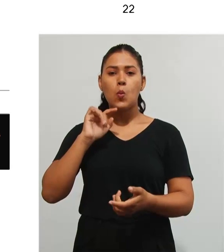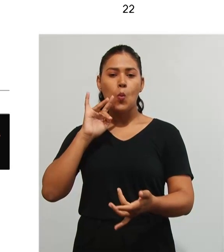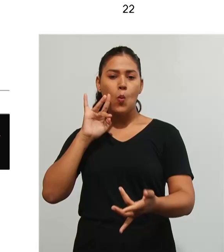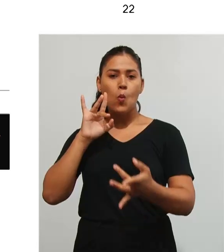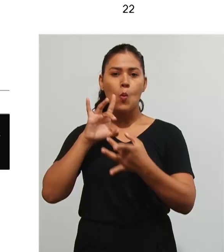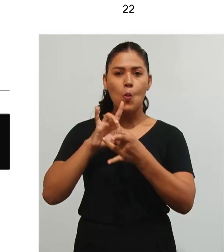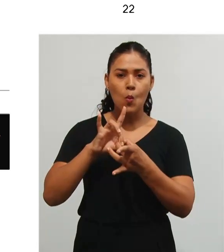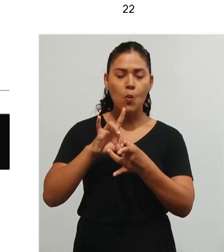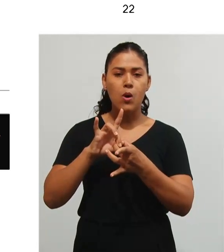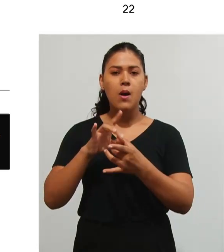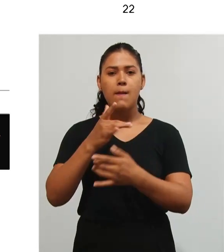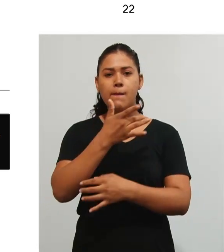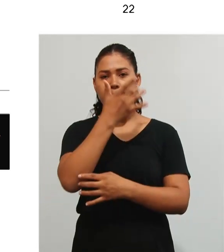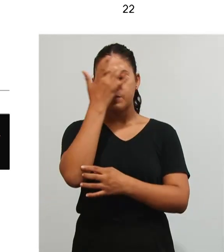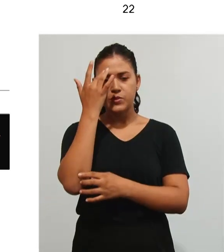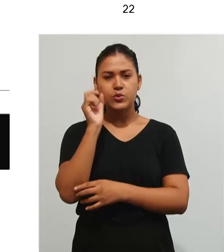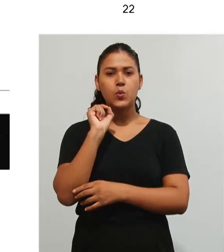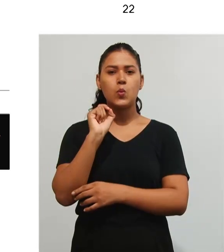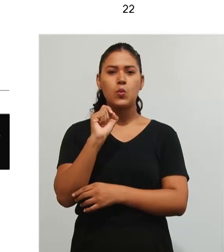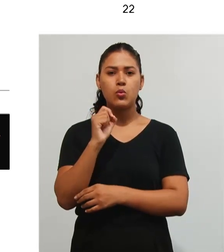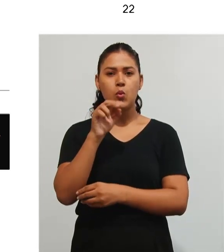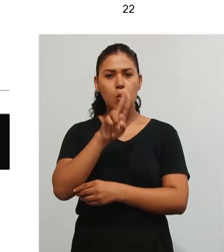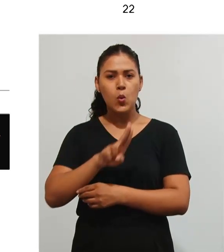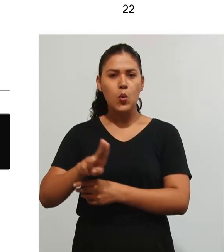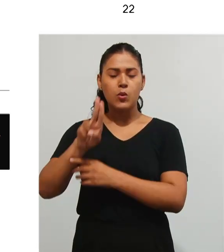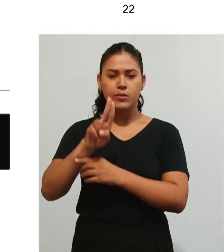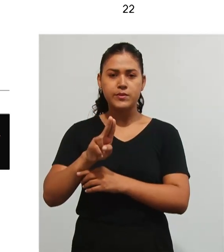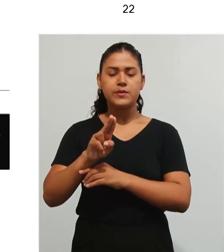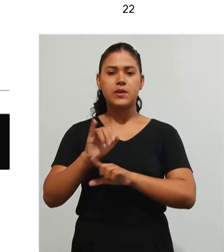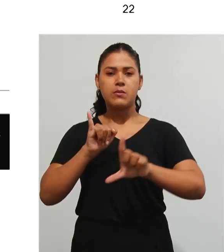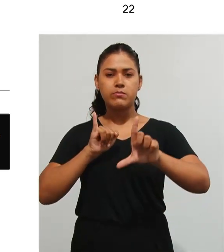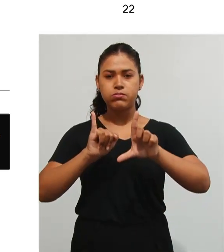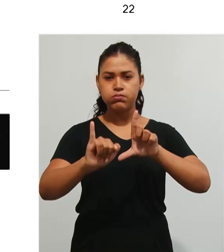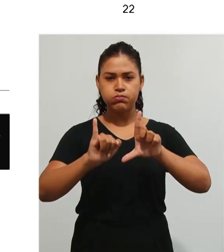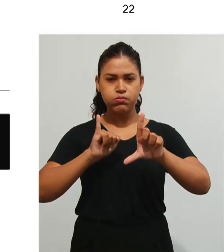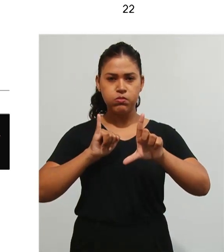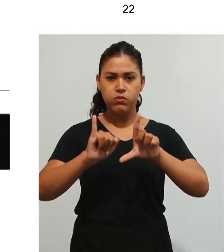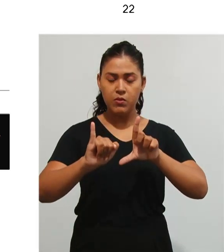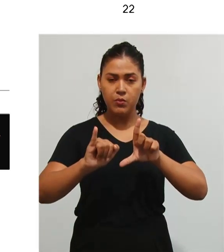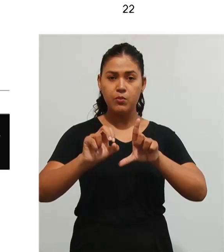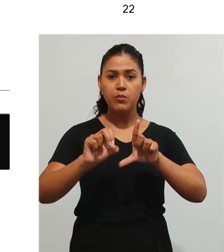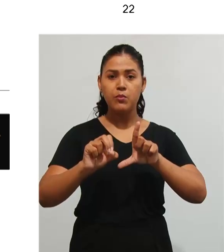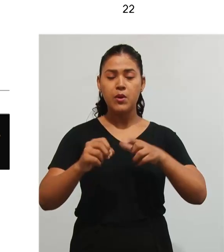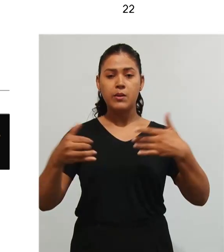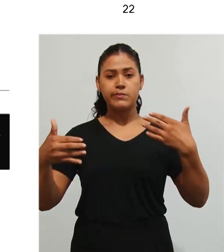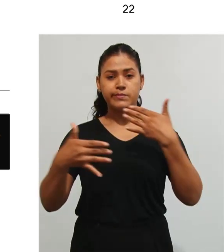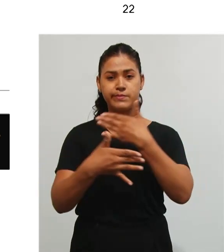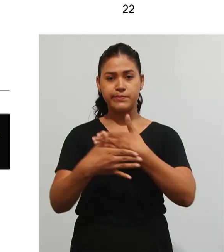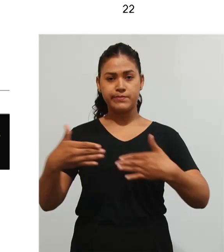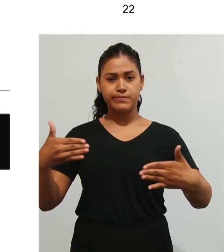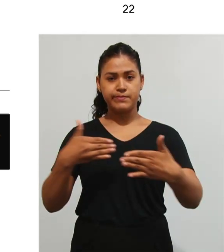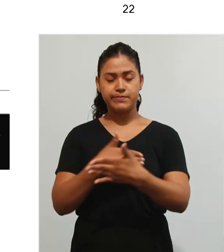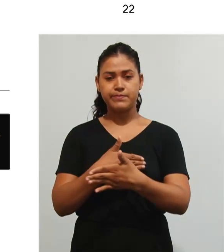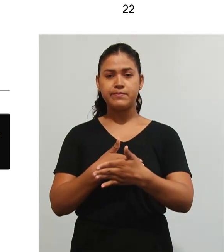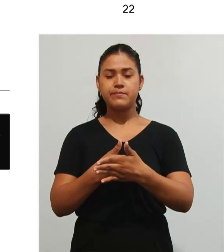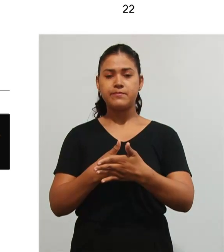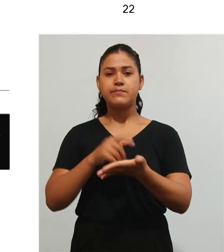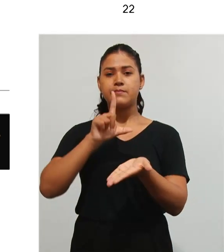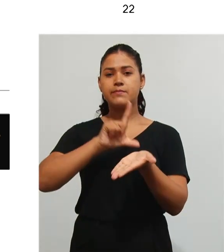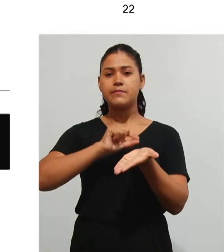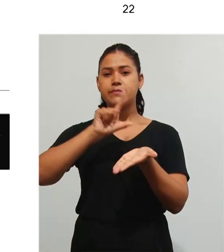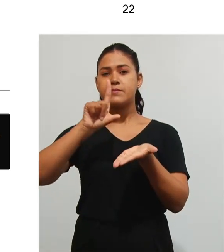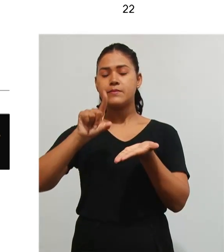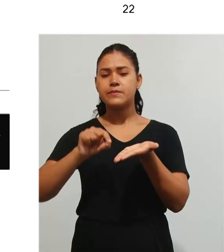com o sistema operacional se dá por meio da interface gráfica, né? Então, aqui mais à esquerda, nós temos a interface gráfica